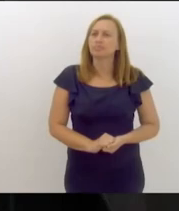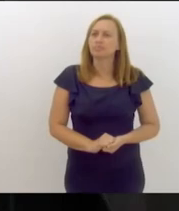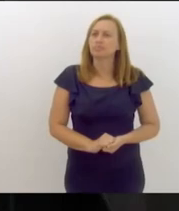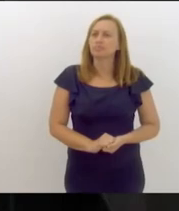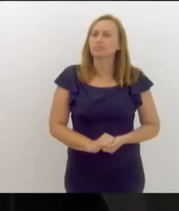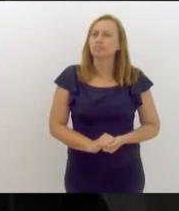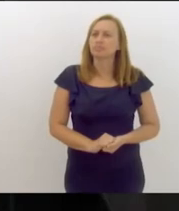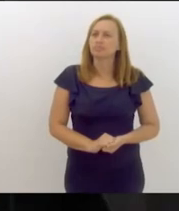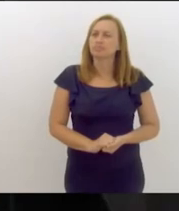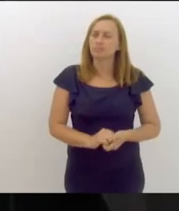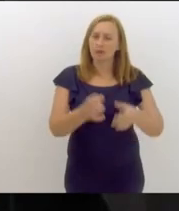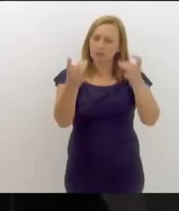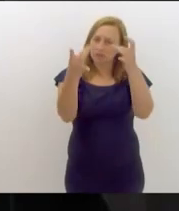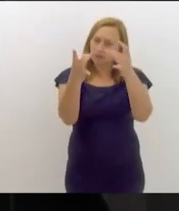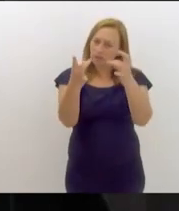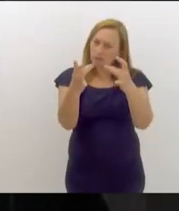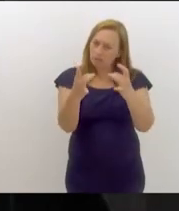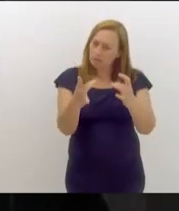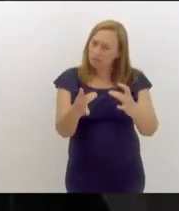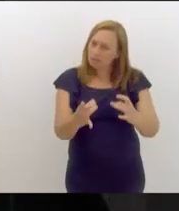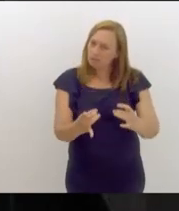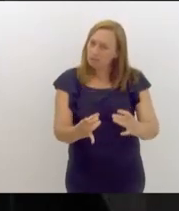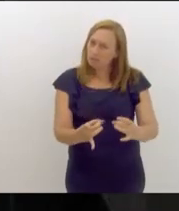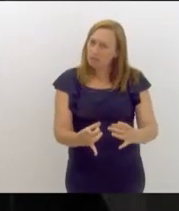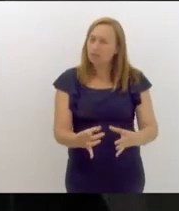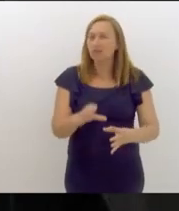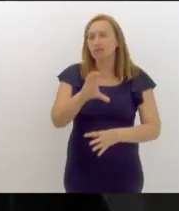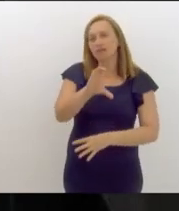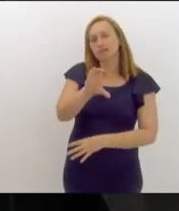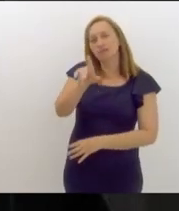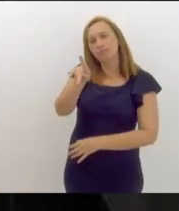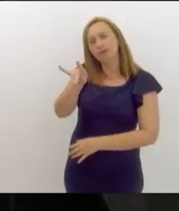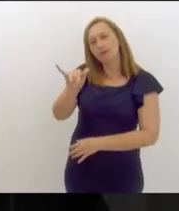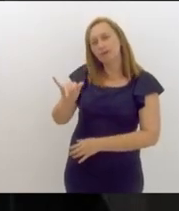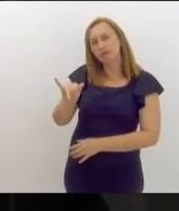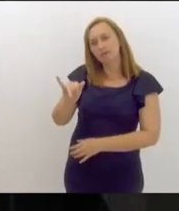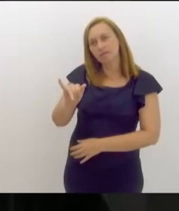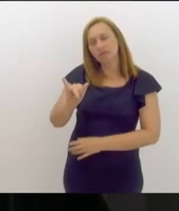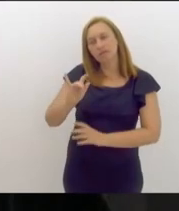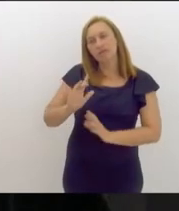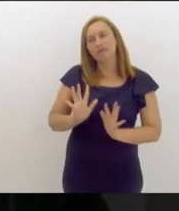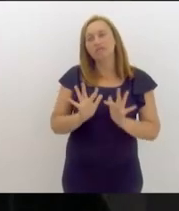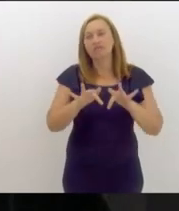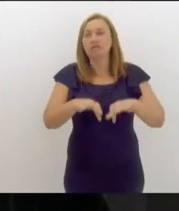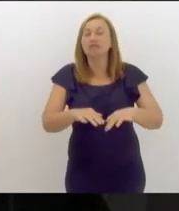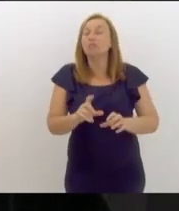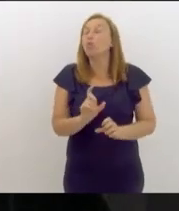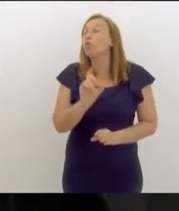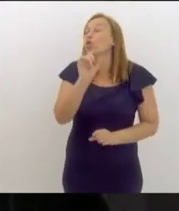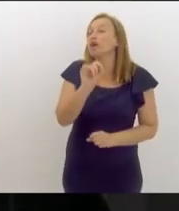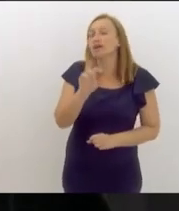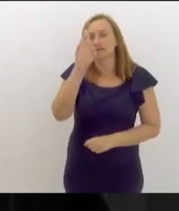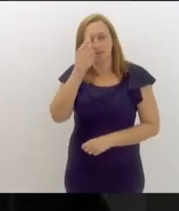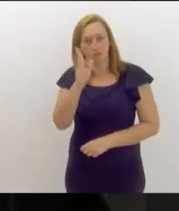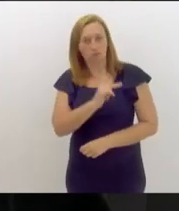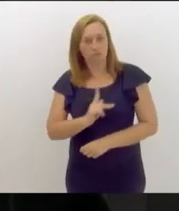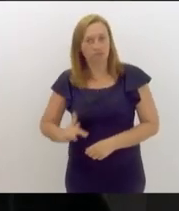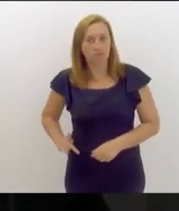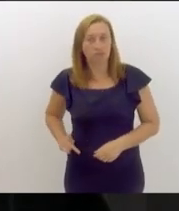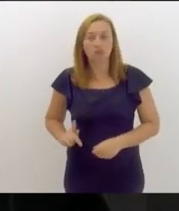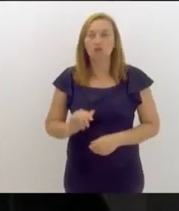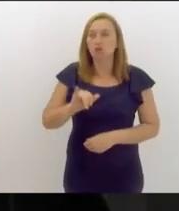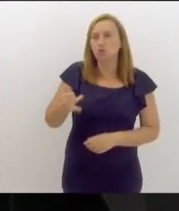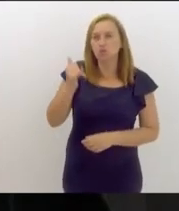de forma detalhada na CPI e concluímos o que a senhora presidente que